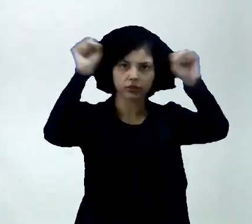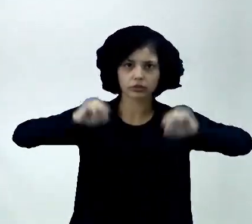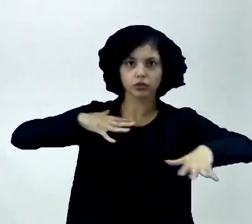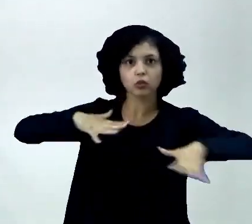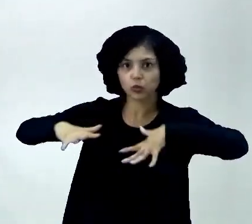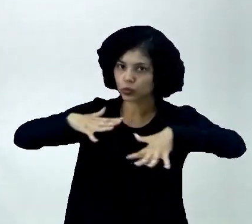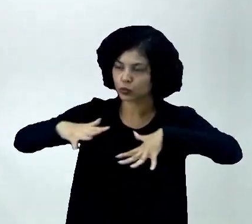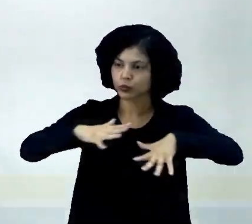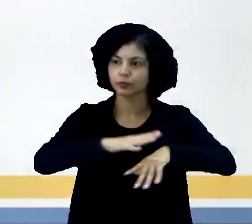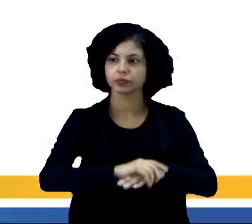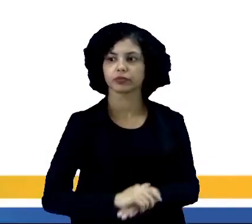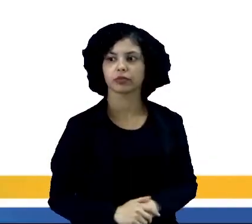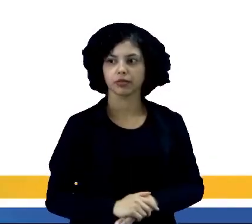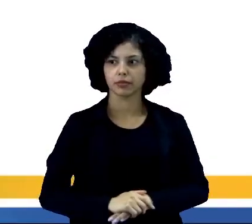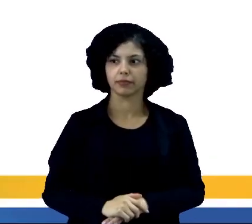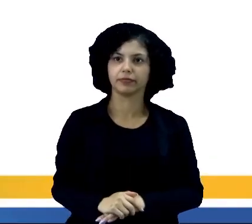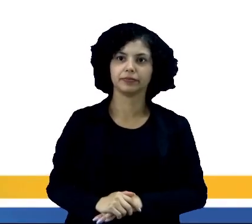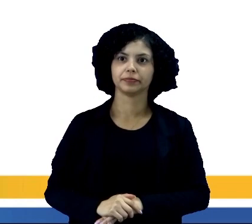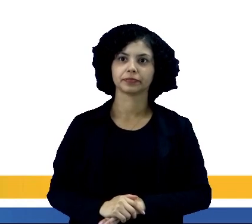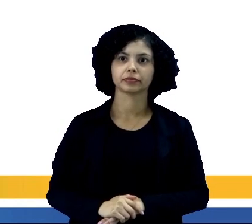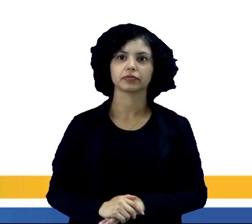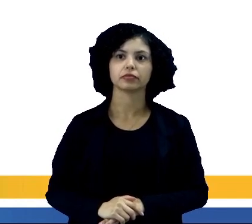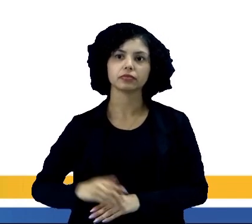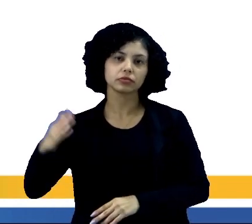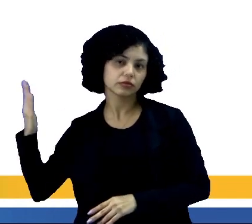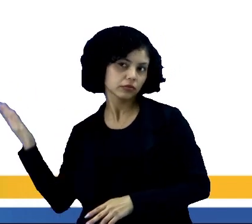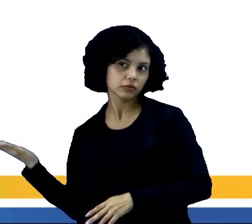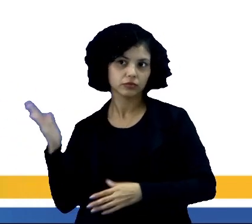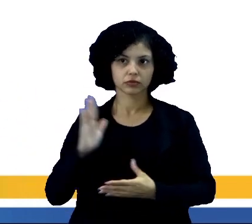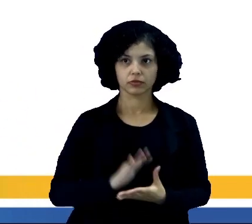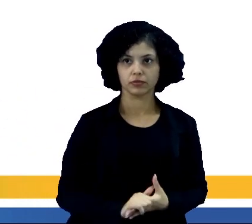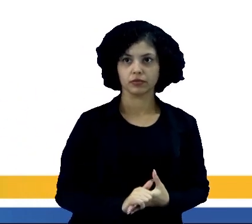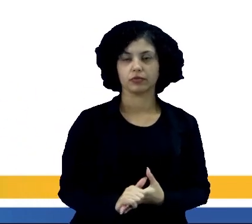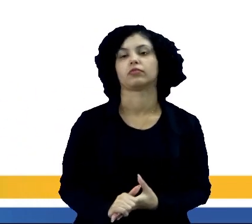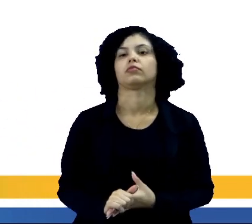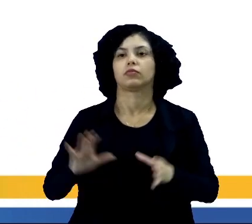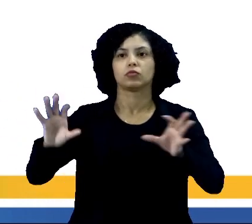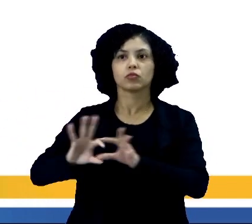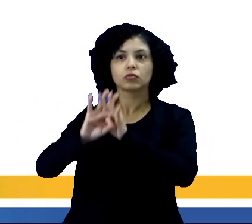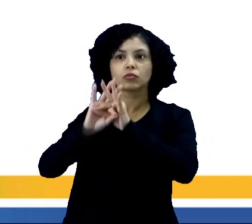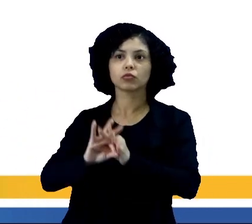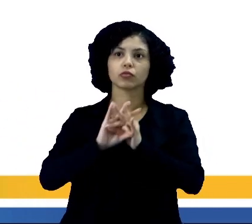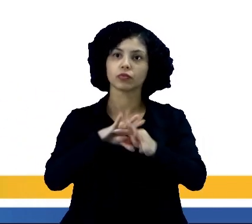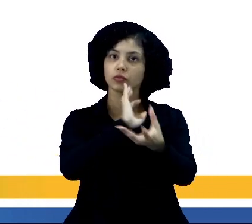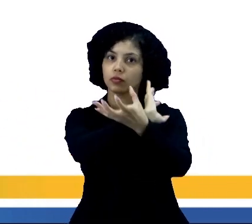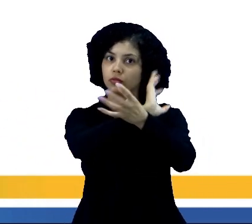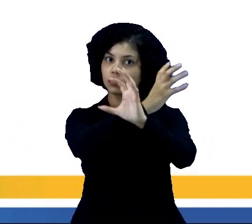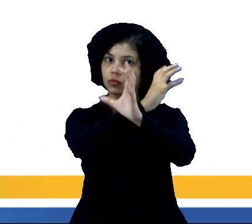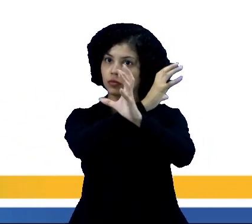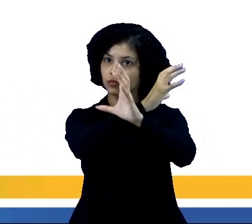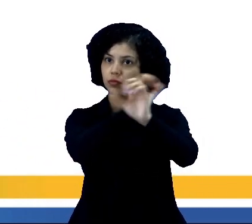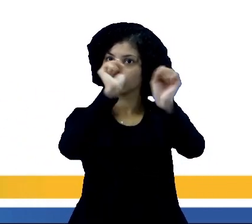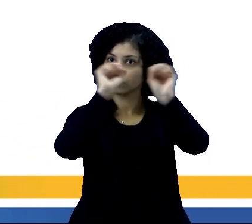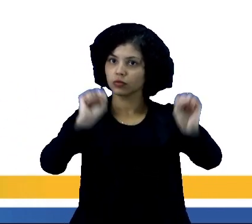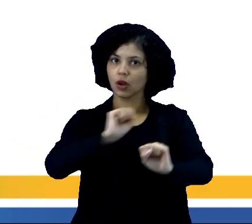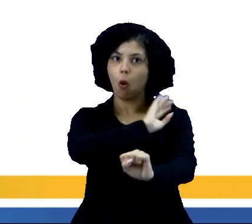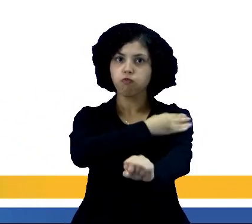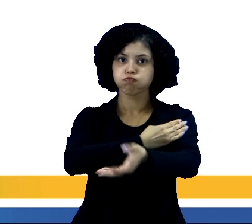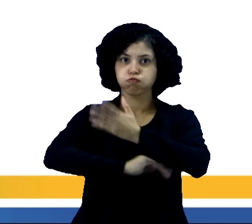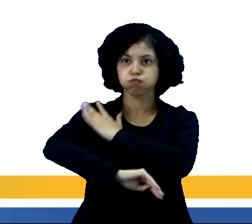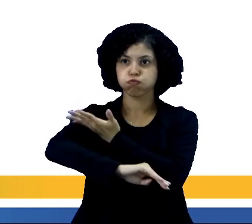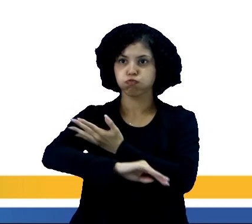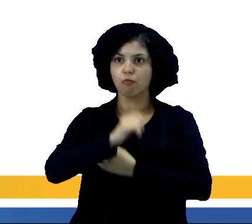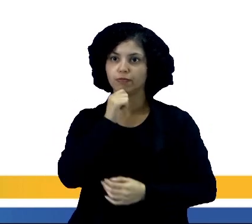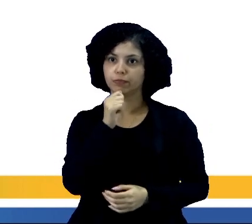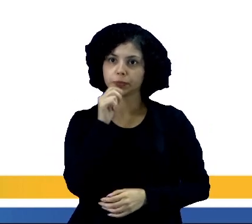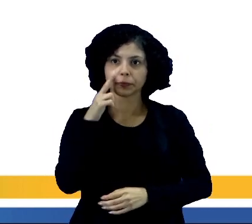sistema locomotor. Então, já na tela aí, ó, sistema locomotor, que é uma interação entre o sistema esquelético e o sistema muscular.